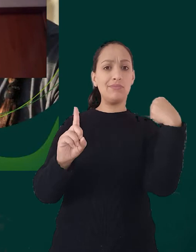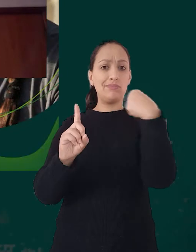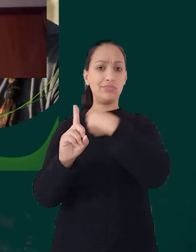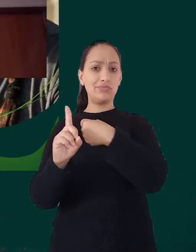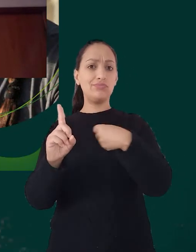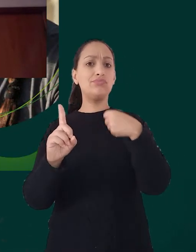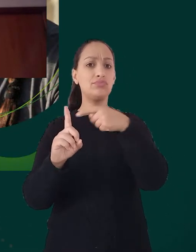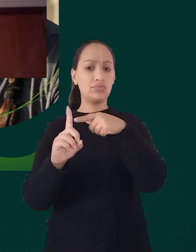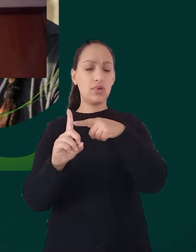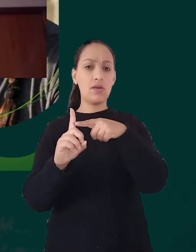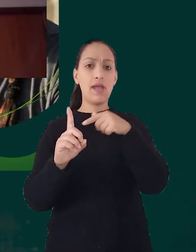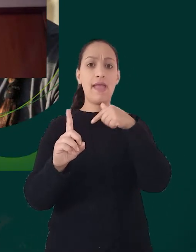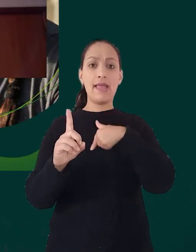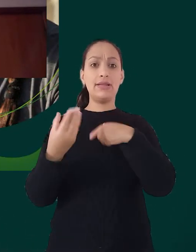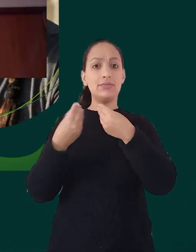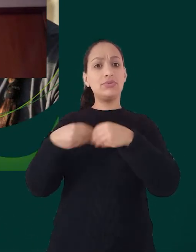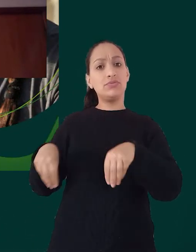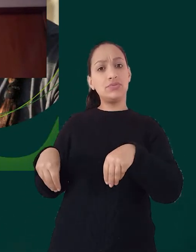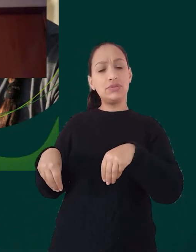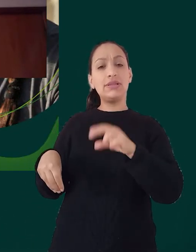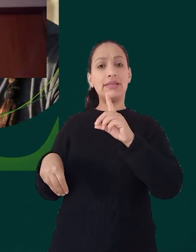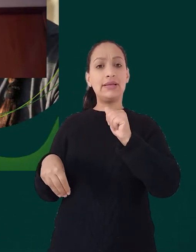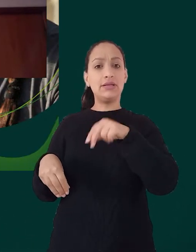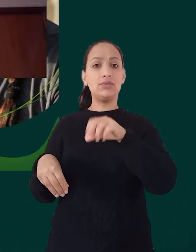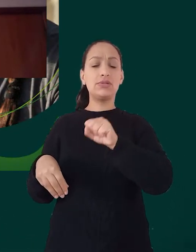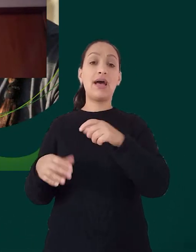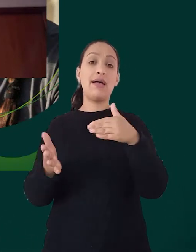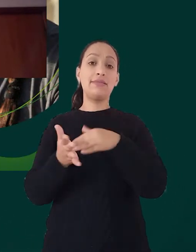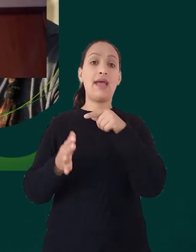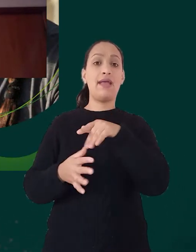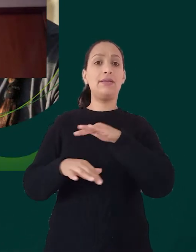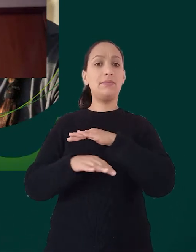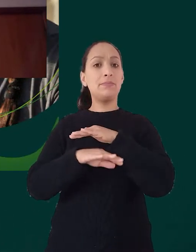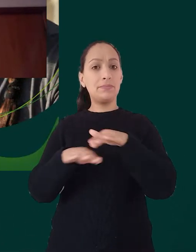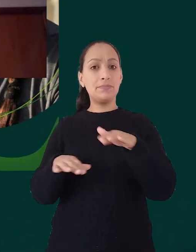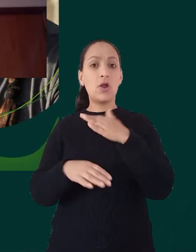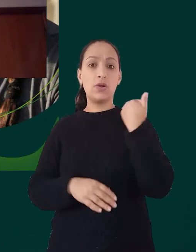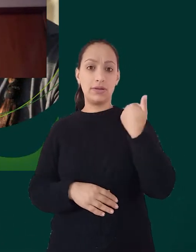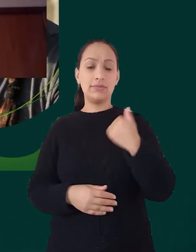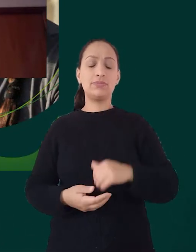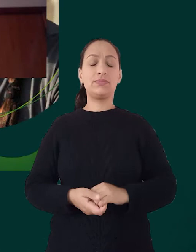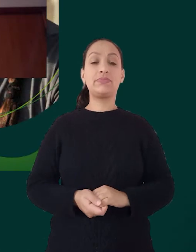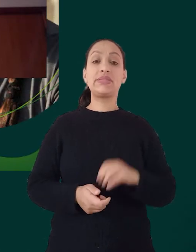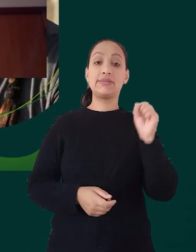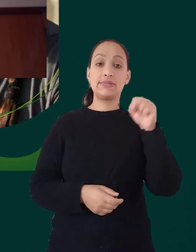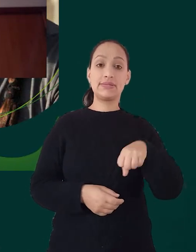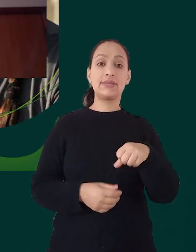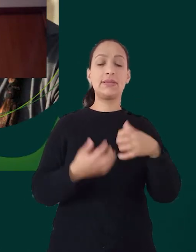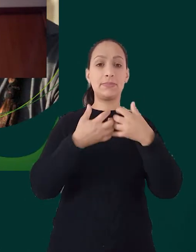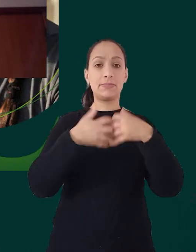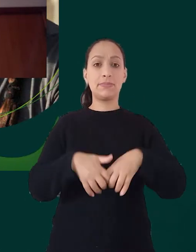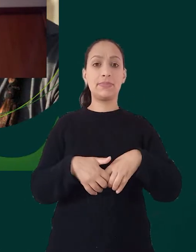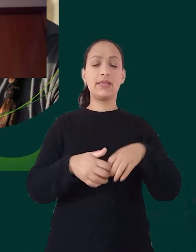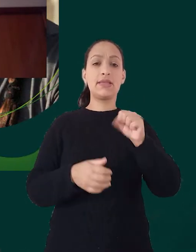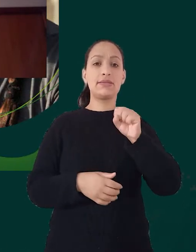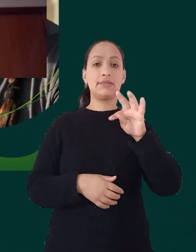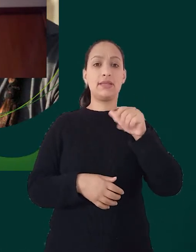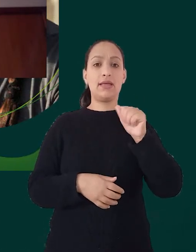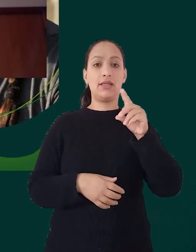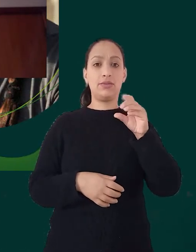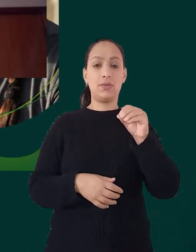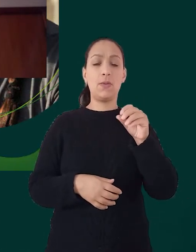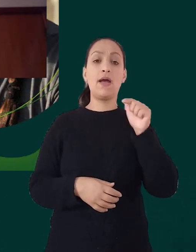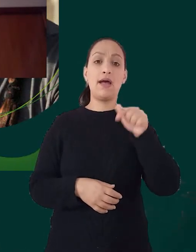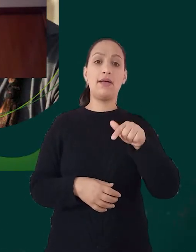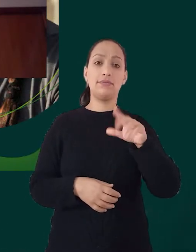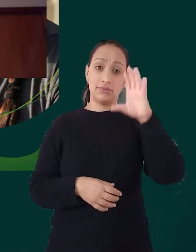inclusive vai levar os danos até que ele venha a morrer. Então, sim, essa máquina de estado, né, essa behavior tree, ela ocorre